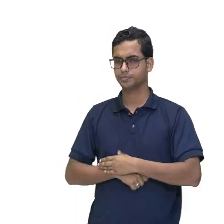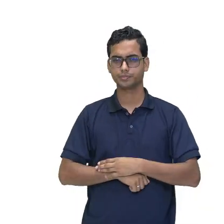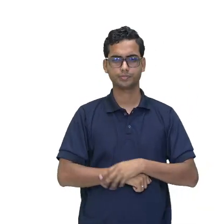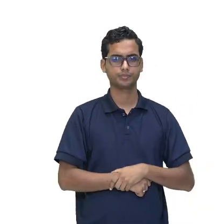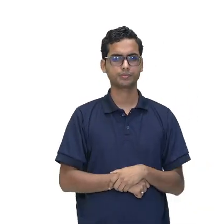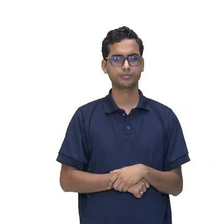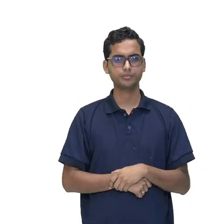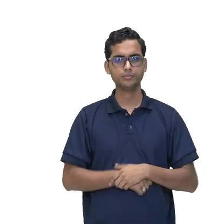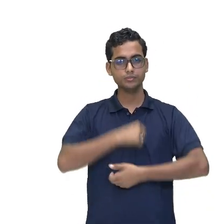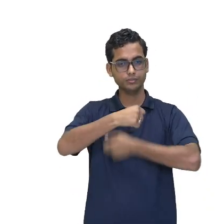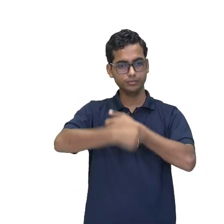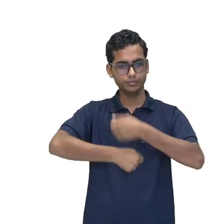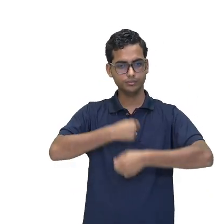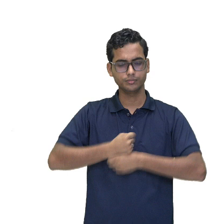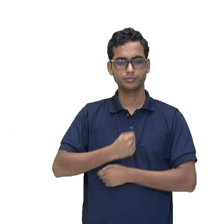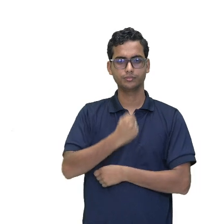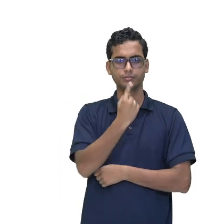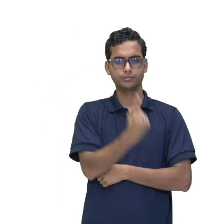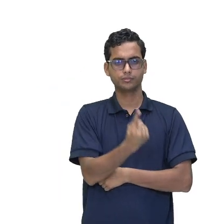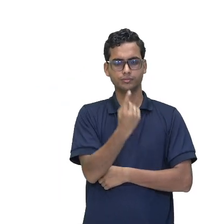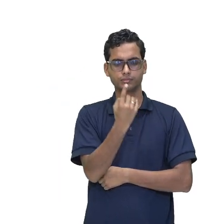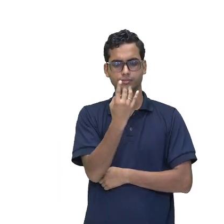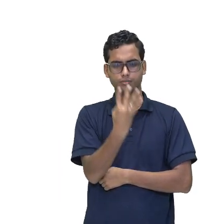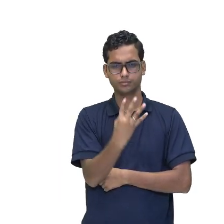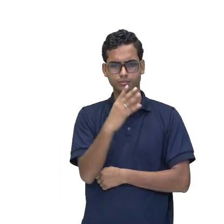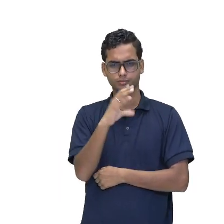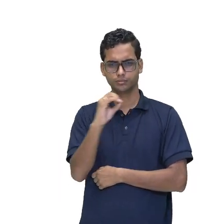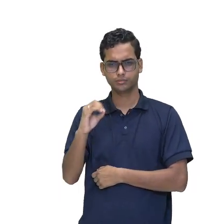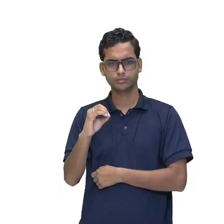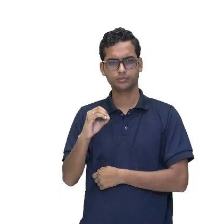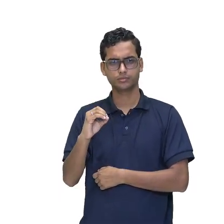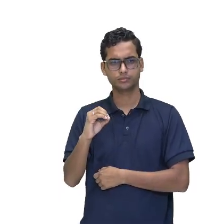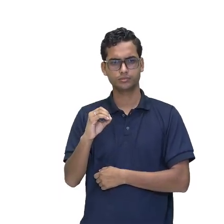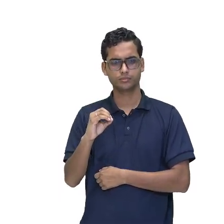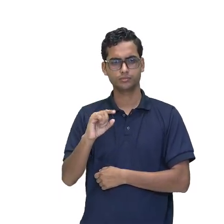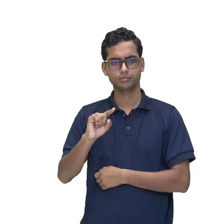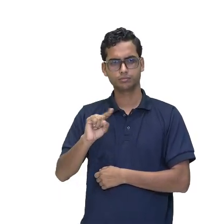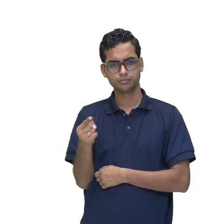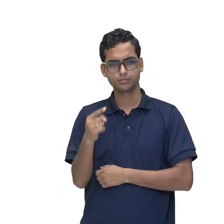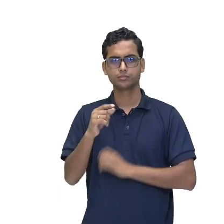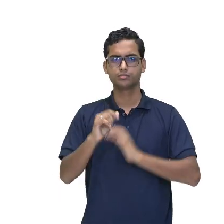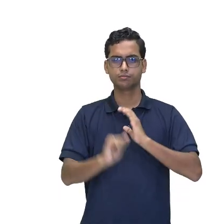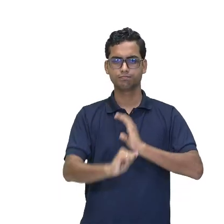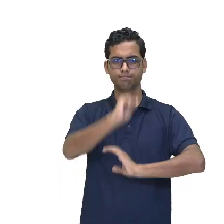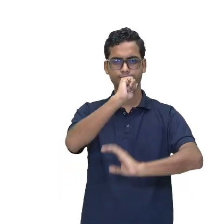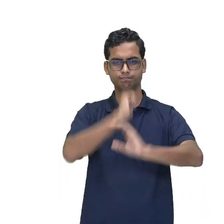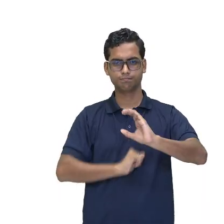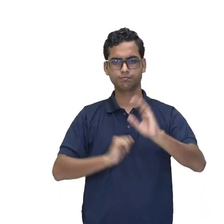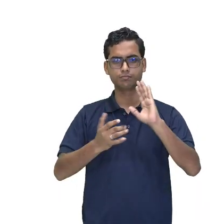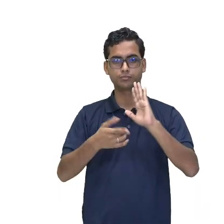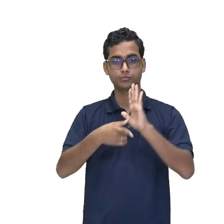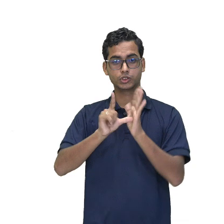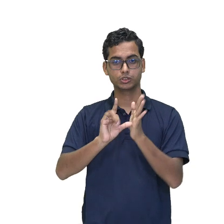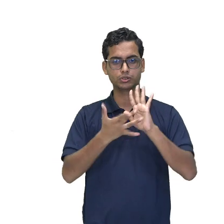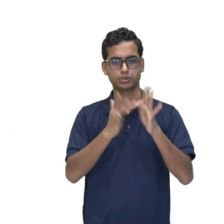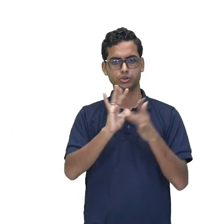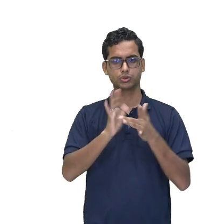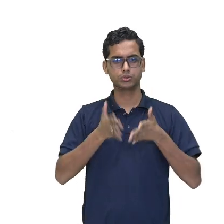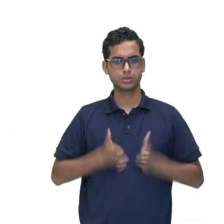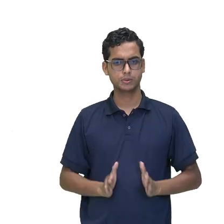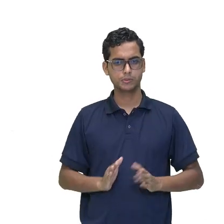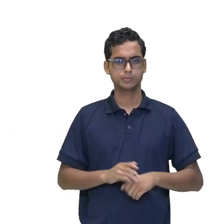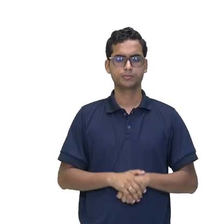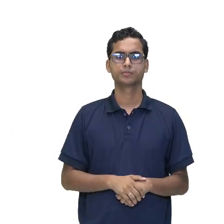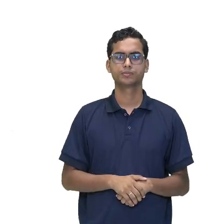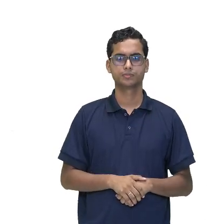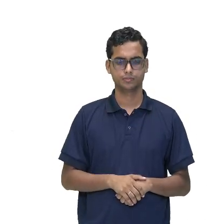em 1400 antes de Cristo, ali 140 mil, na verdade, antes de Cristo, nós vamos ter ali, né, o